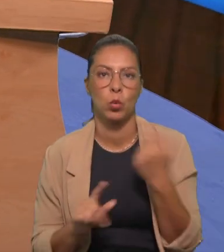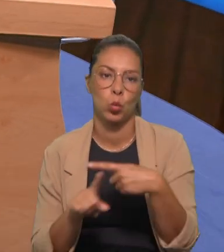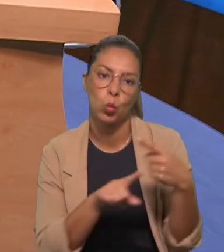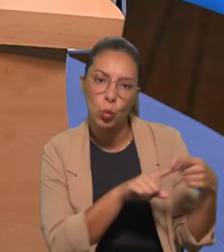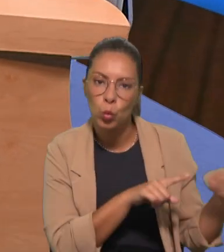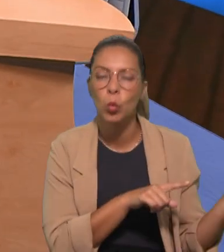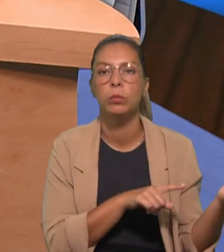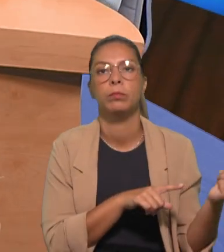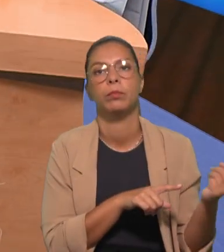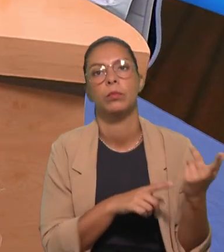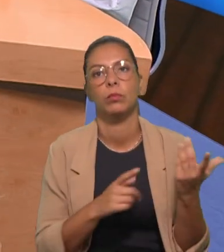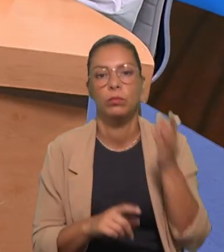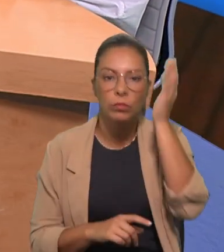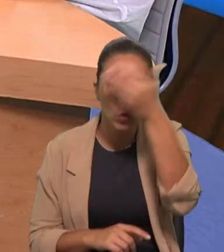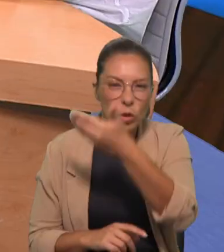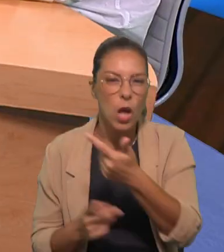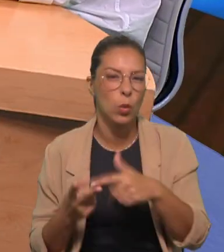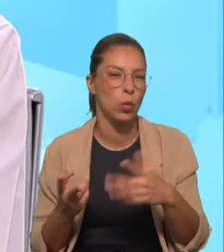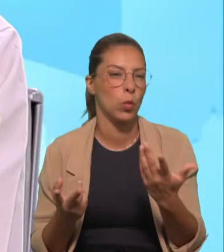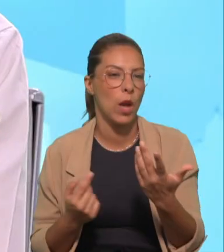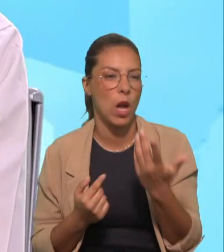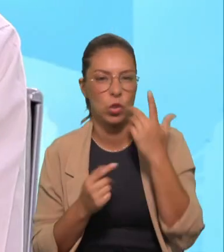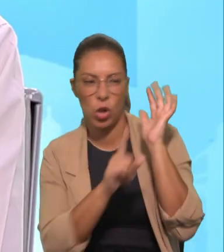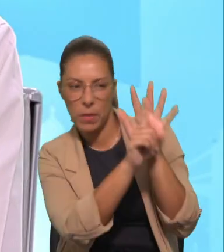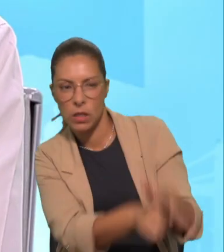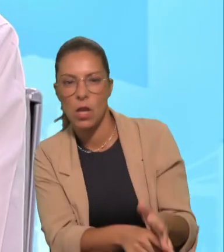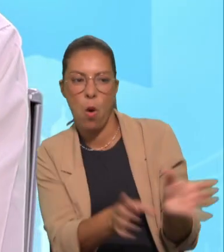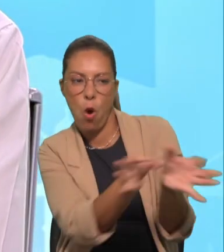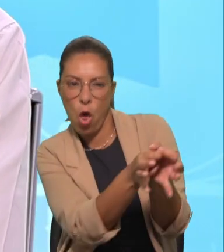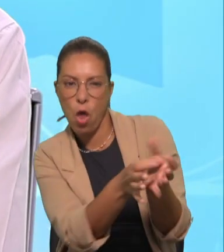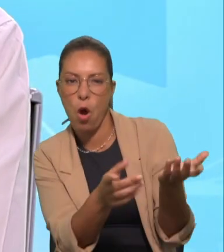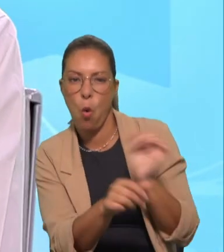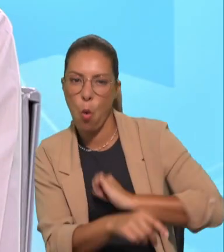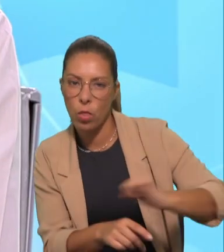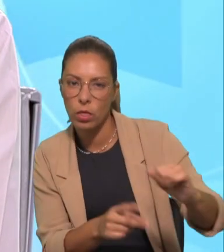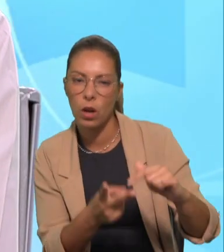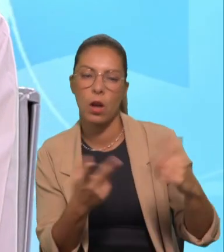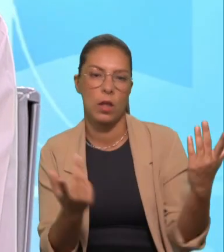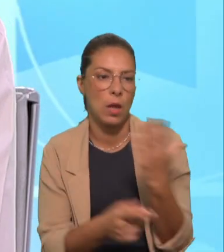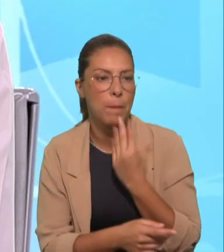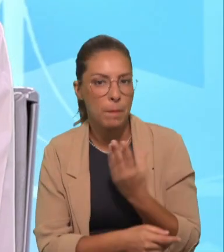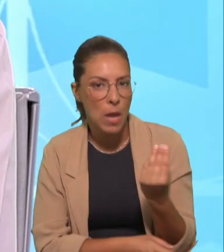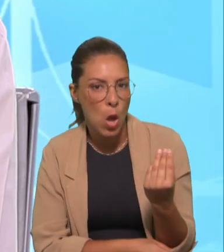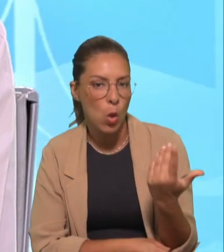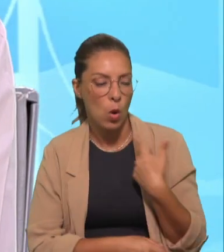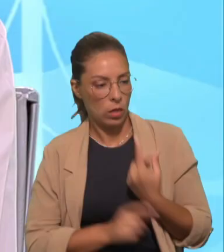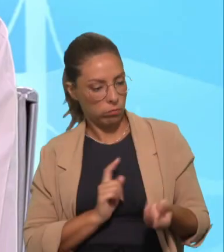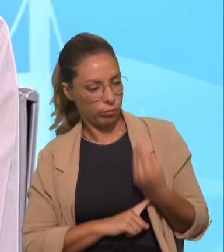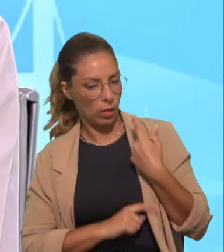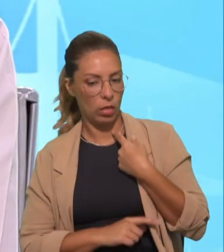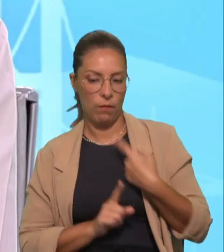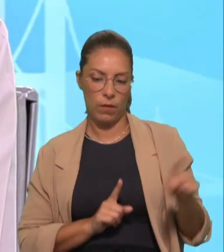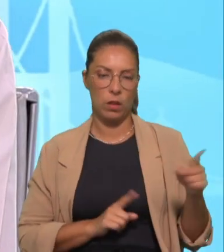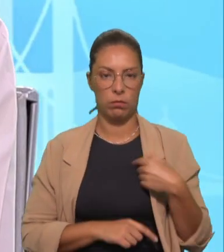extremismos, o preconceito, as discriminações contra minorias, contra a diferença, o medo da diferença, o olhar